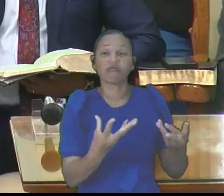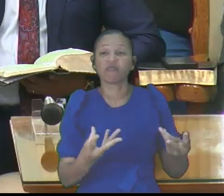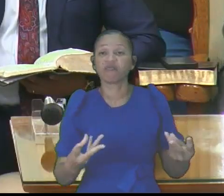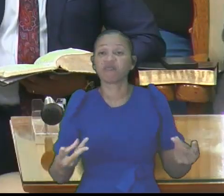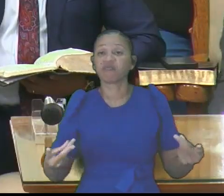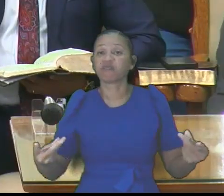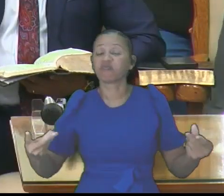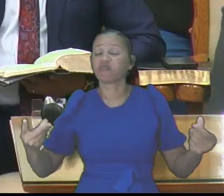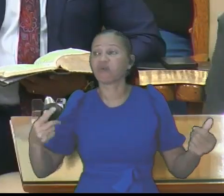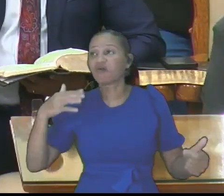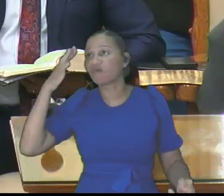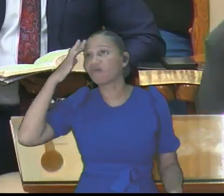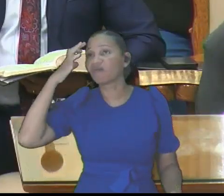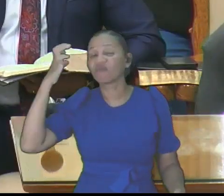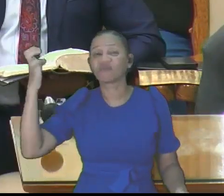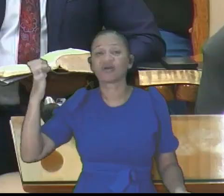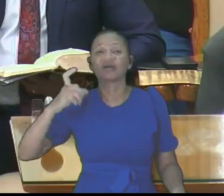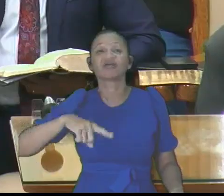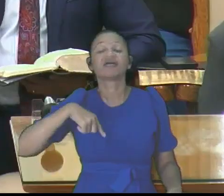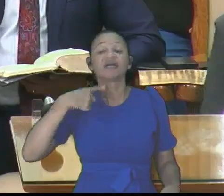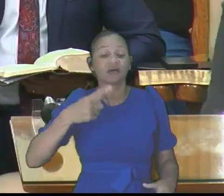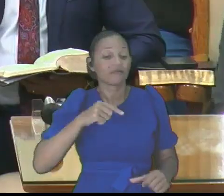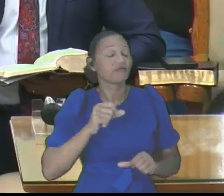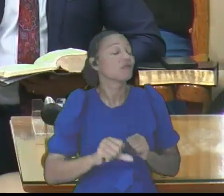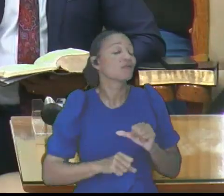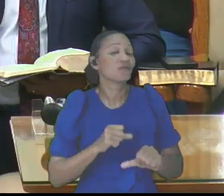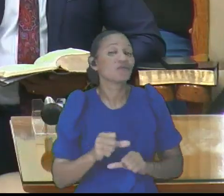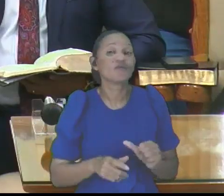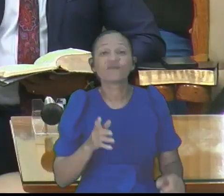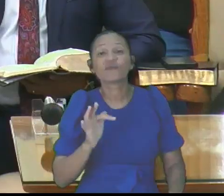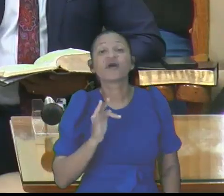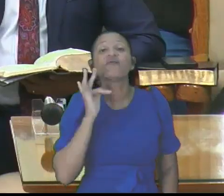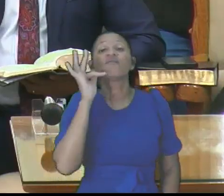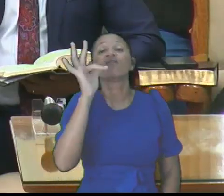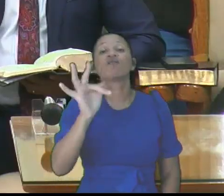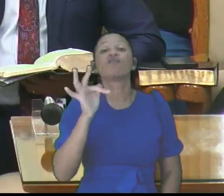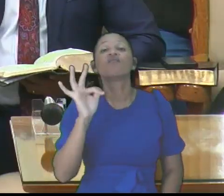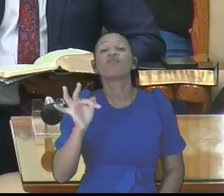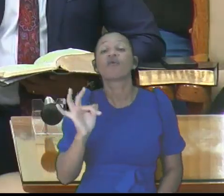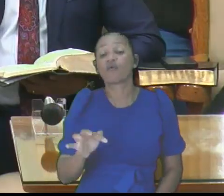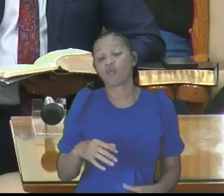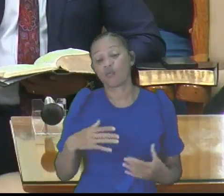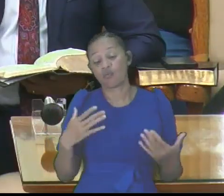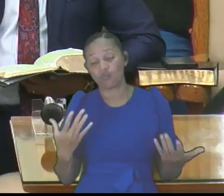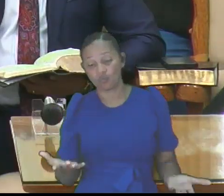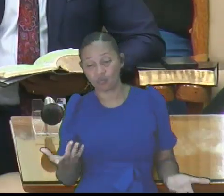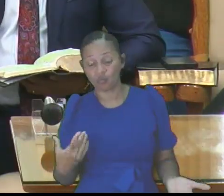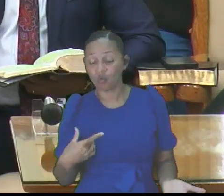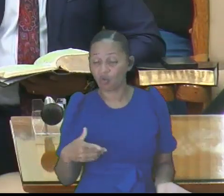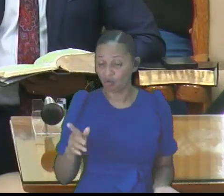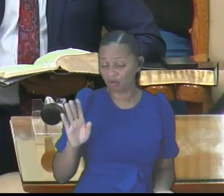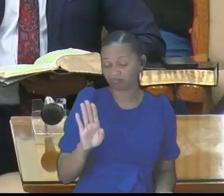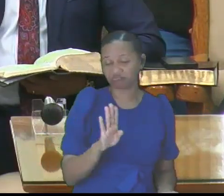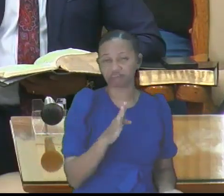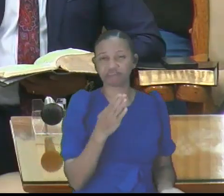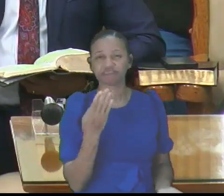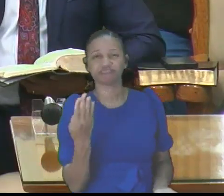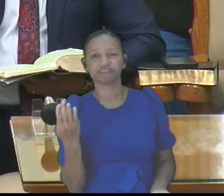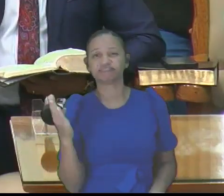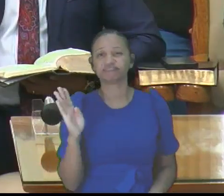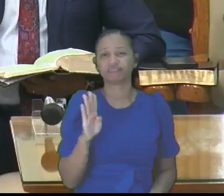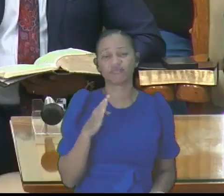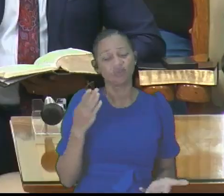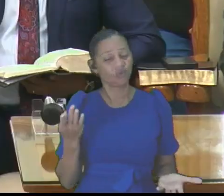Ficam depois sem fé e vira ter depois essas pessoas, o futuro delas é ou se tornarem agnósticas ou se